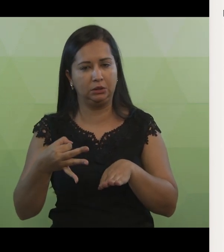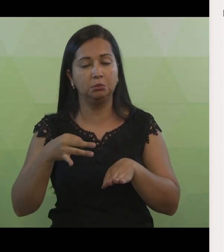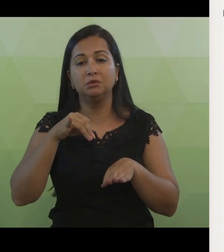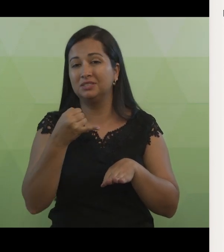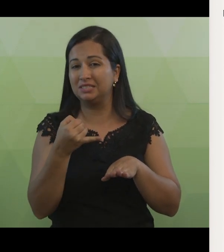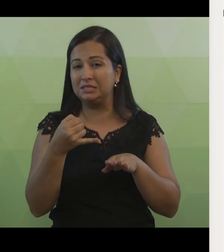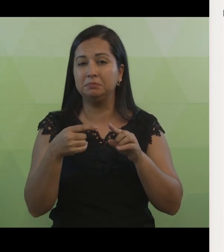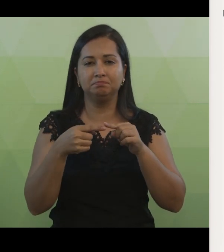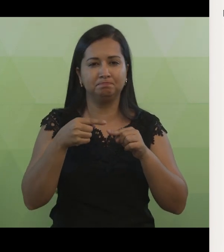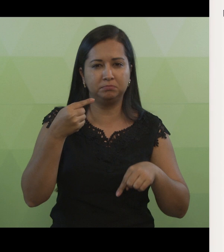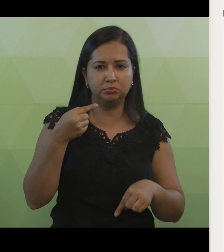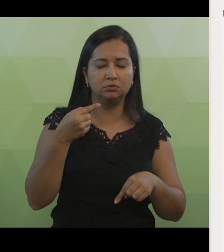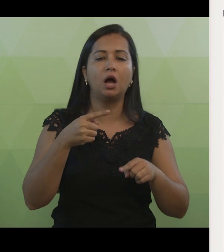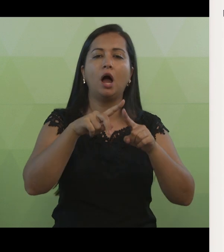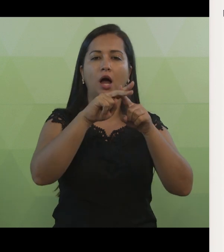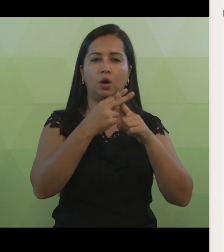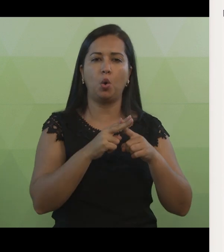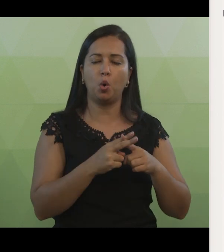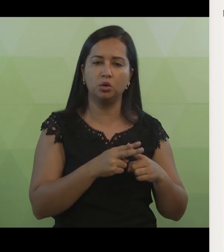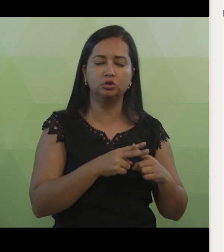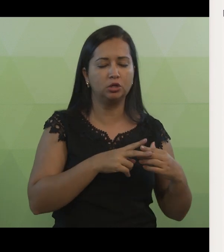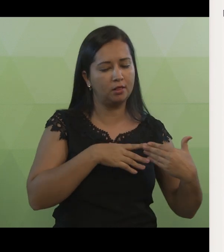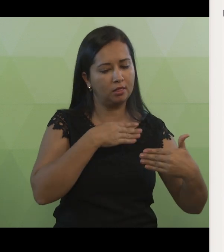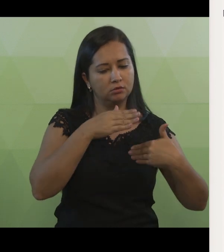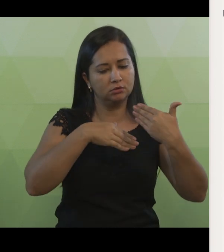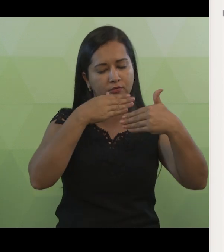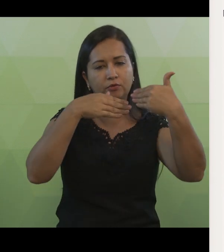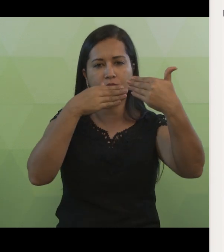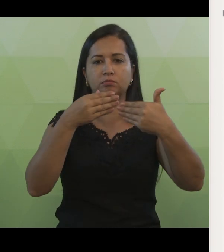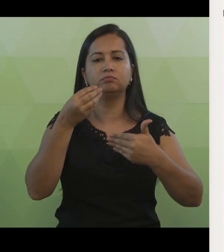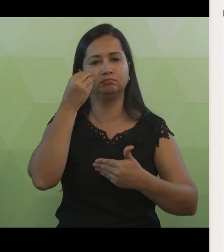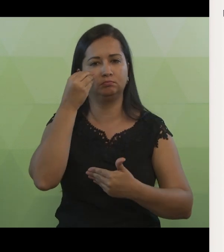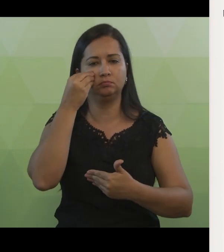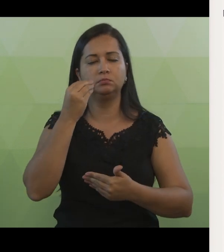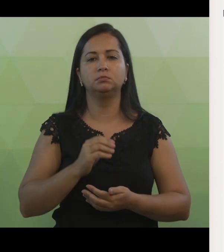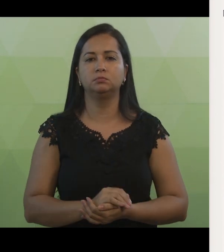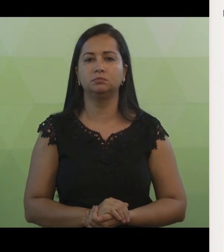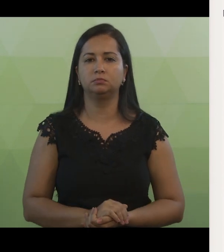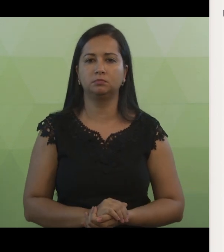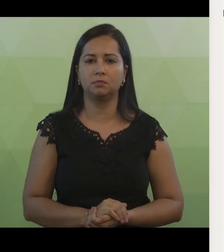caso contrário, procurar corrigir ainda na fase de desenvolvimento.